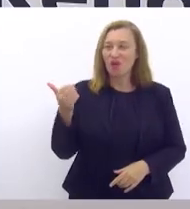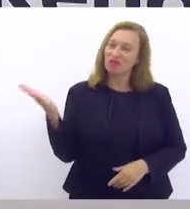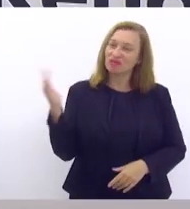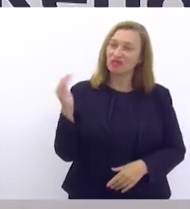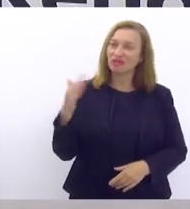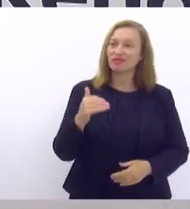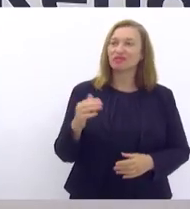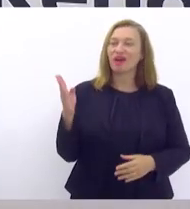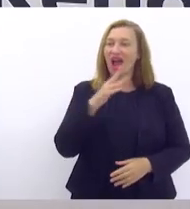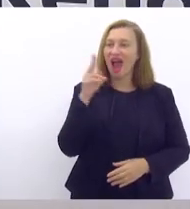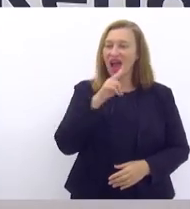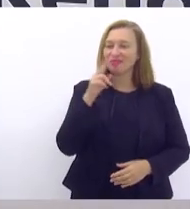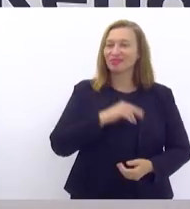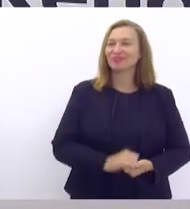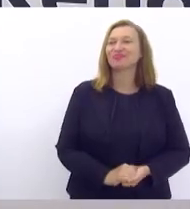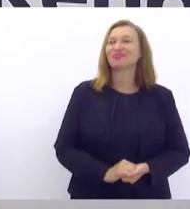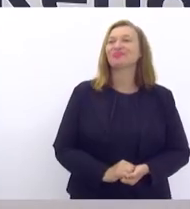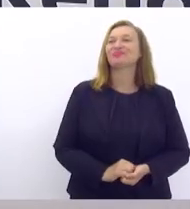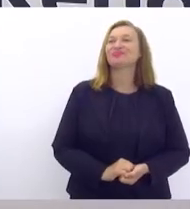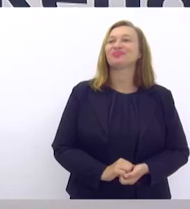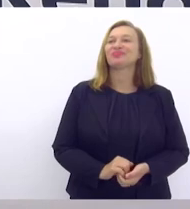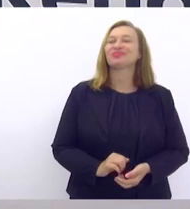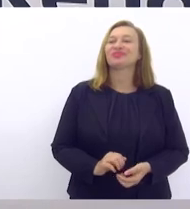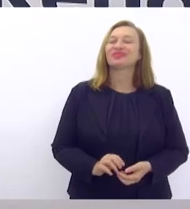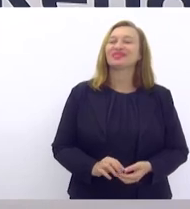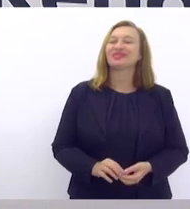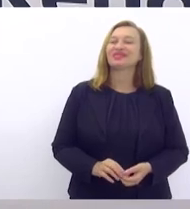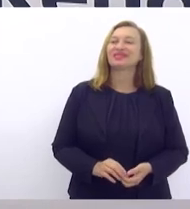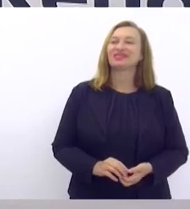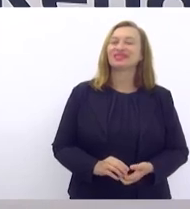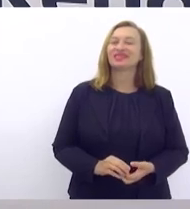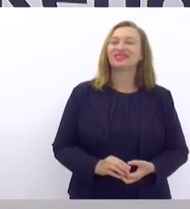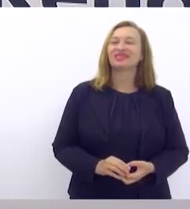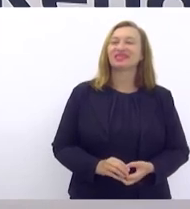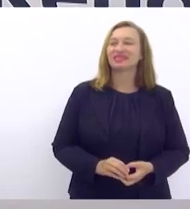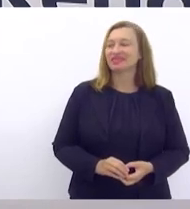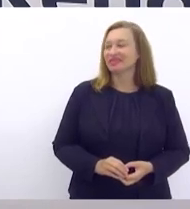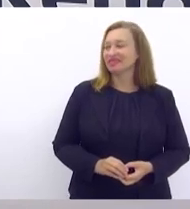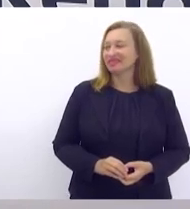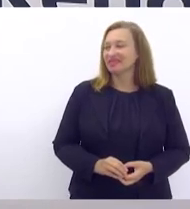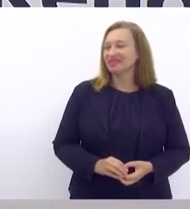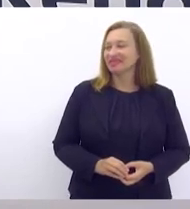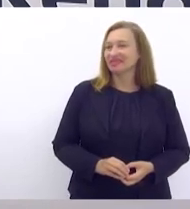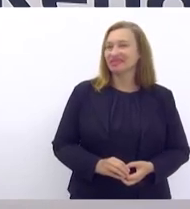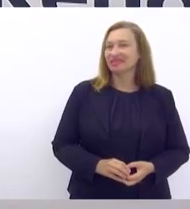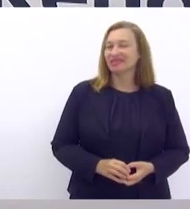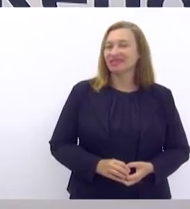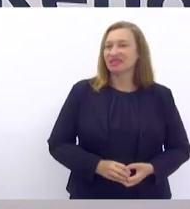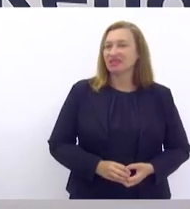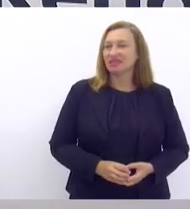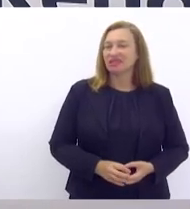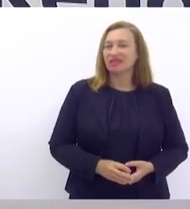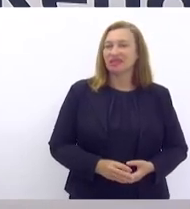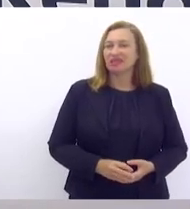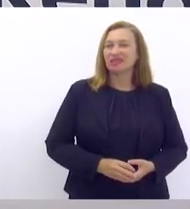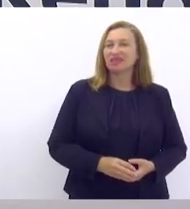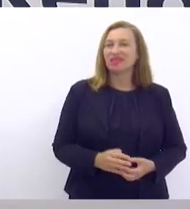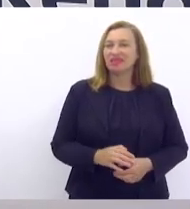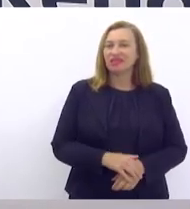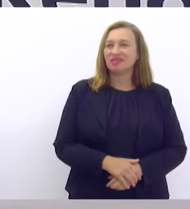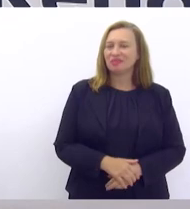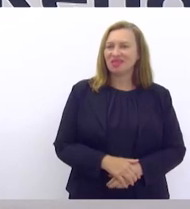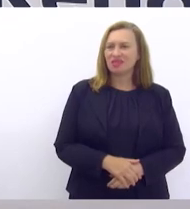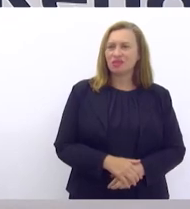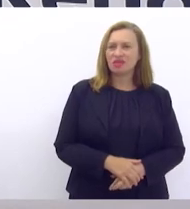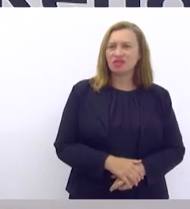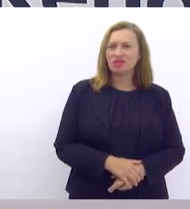foto mais rápido também. Cosme, querido Cosme, obrigado, meu irmão. Emerson, cadê o do Emerson? Quem que veio representando? Foi